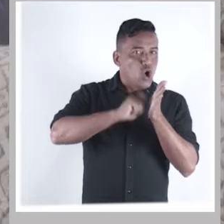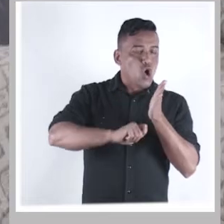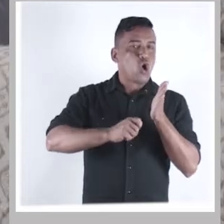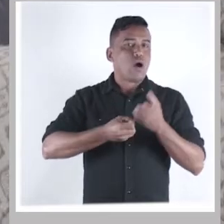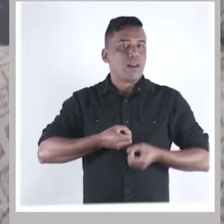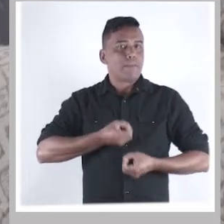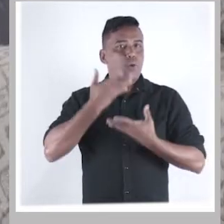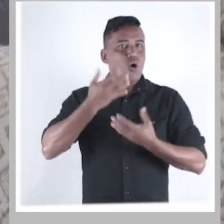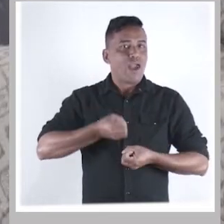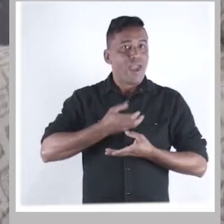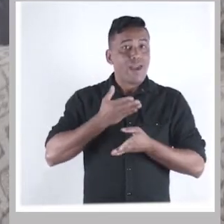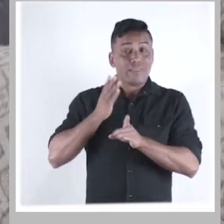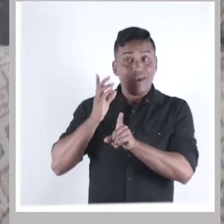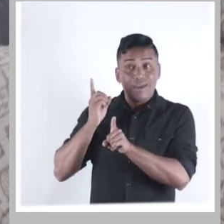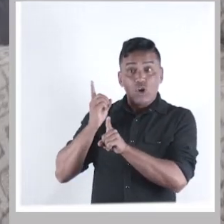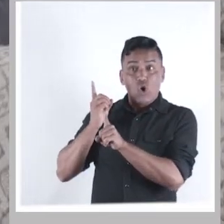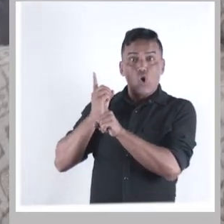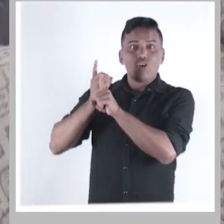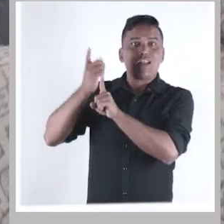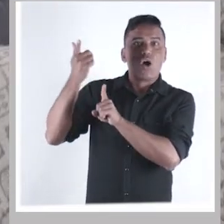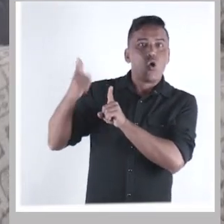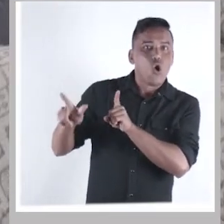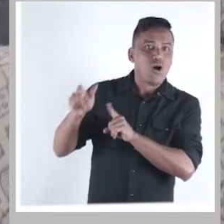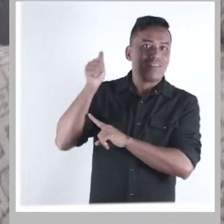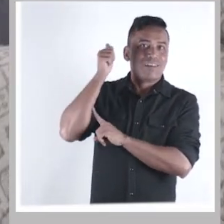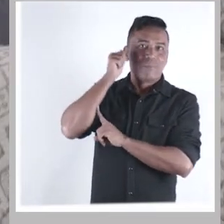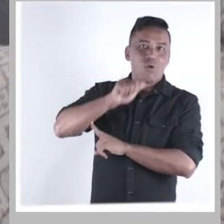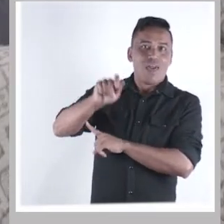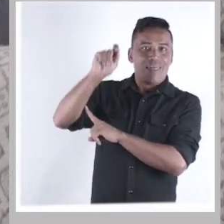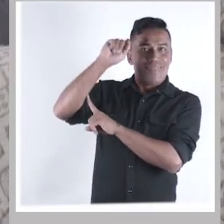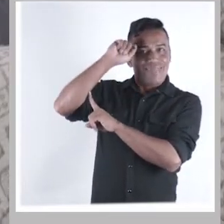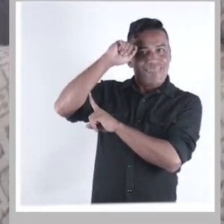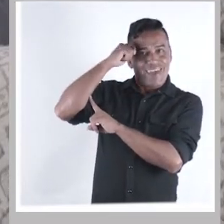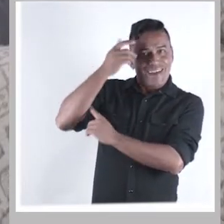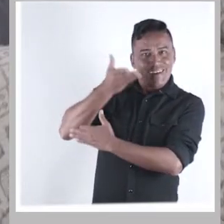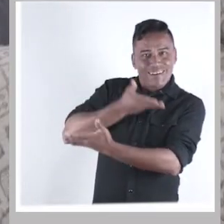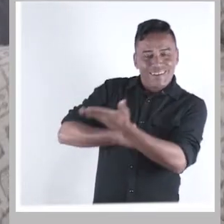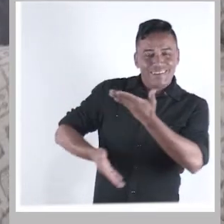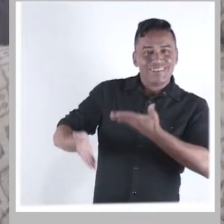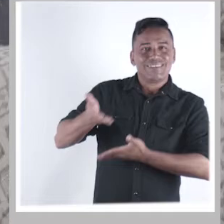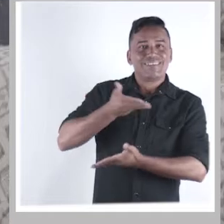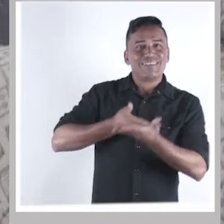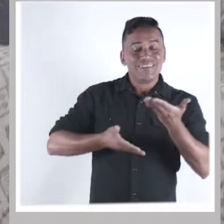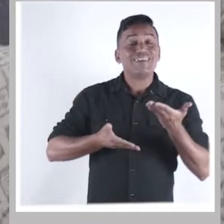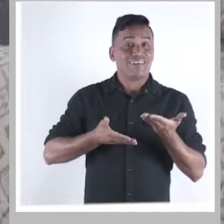poetas, né? De buscar em outras mulheres negras, também é